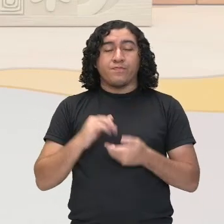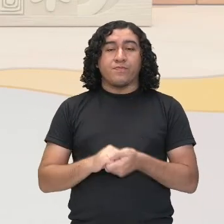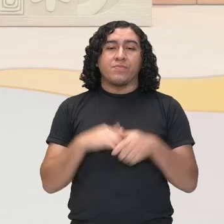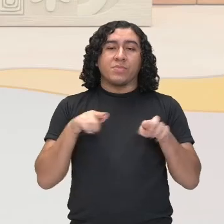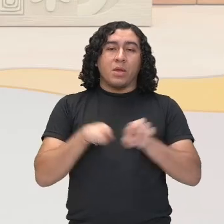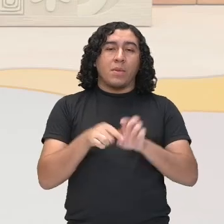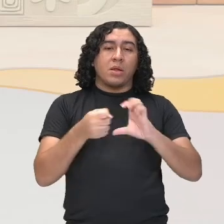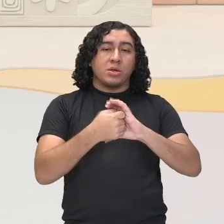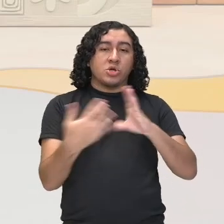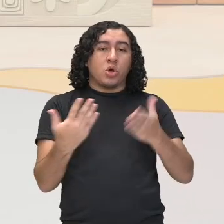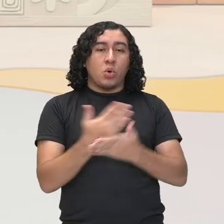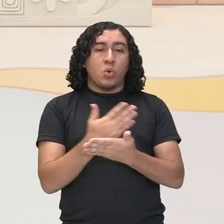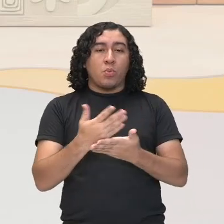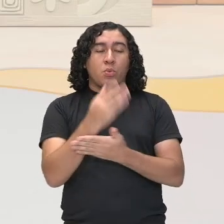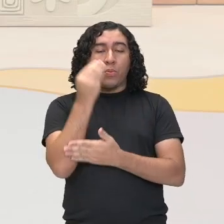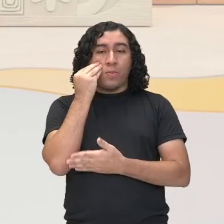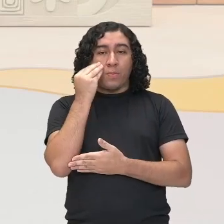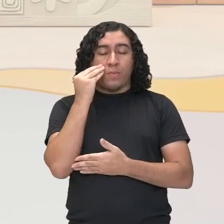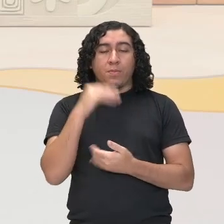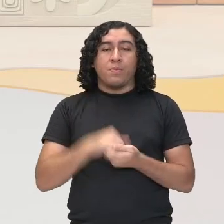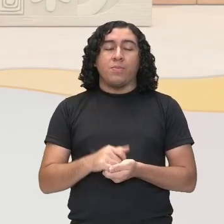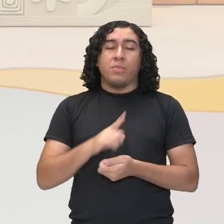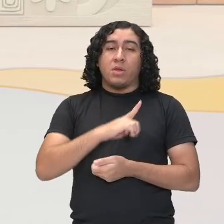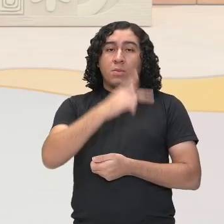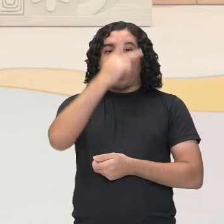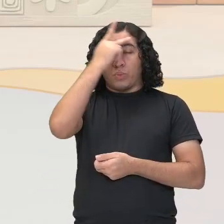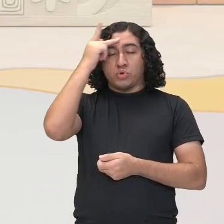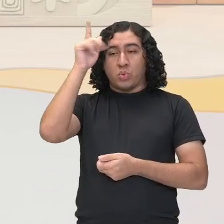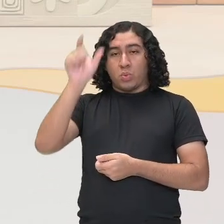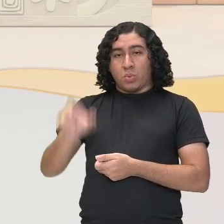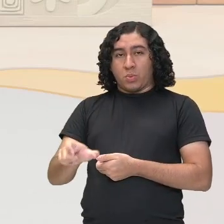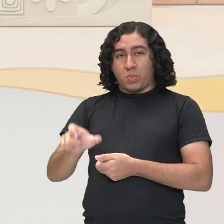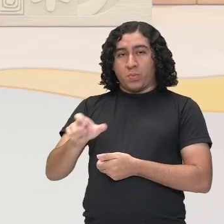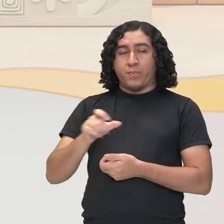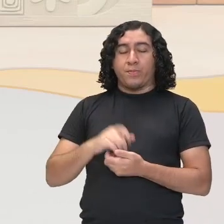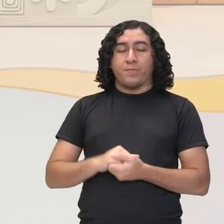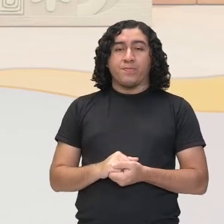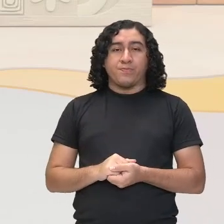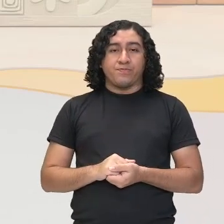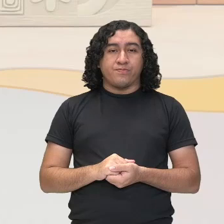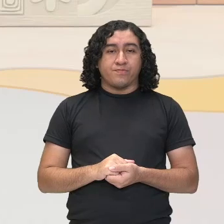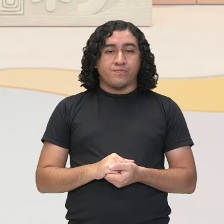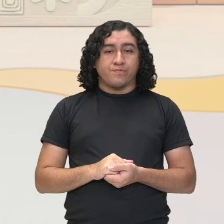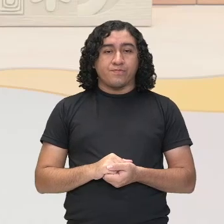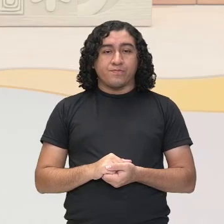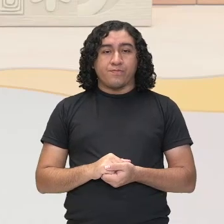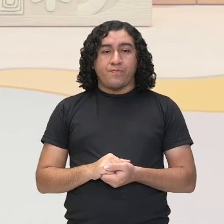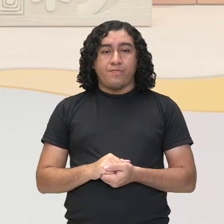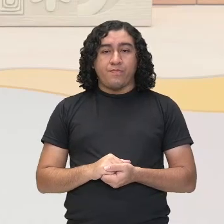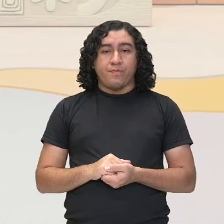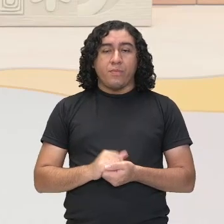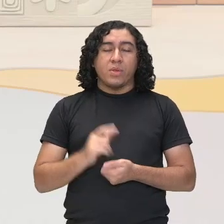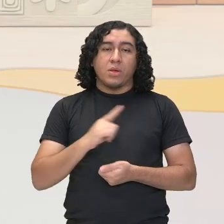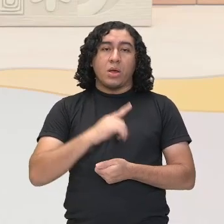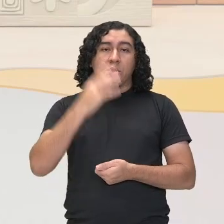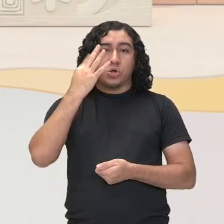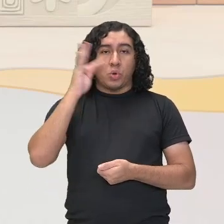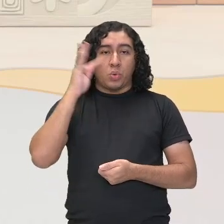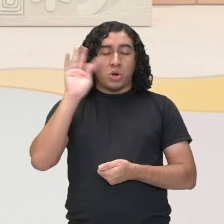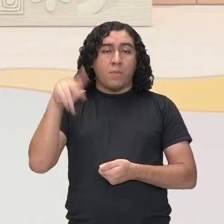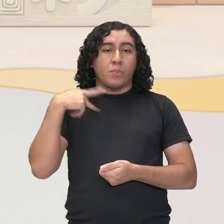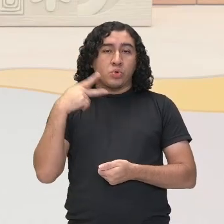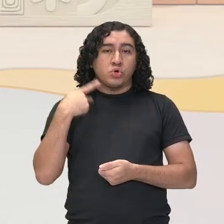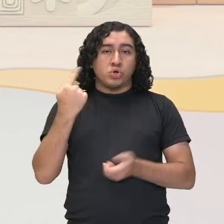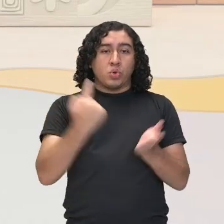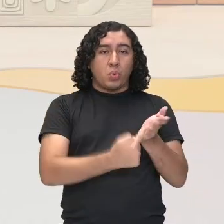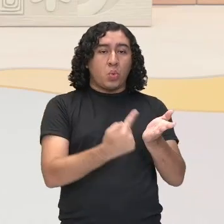analisar. Observem aí que eu tenho uma pessoa, né? Essa obra vai tratar da teoria política